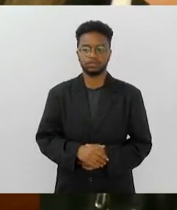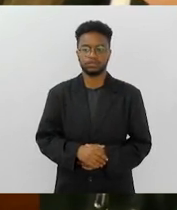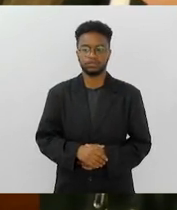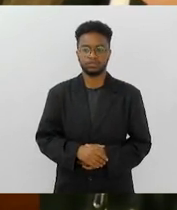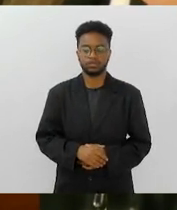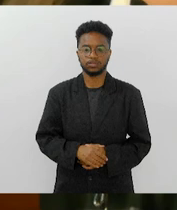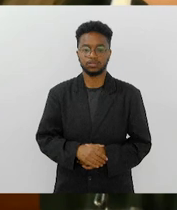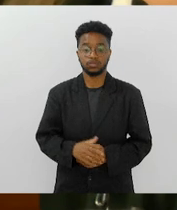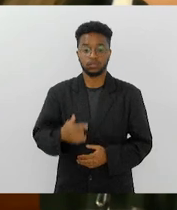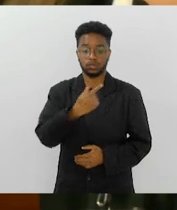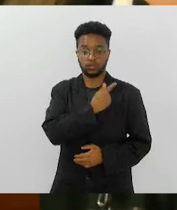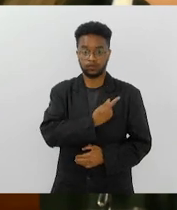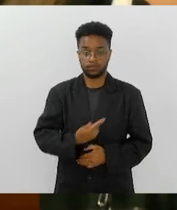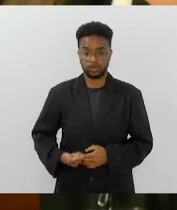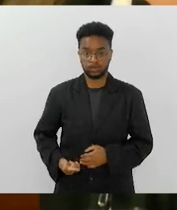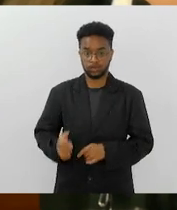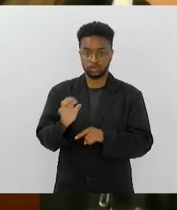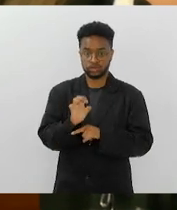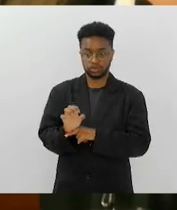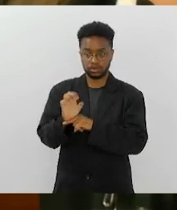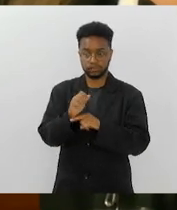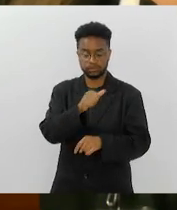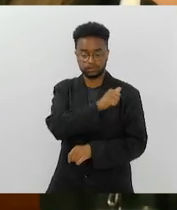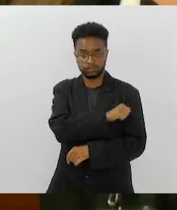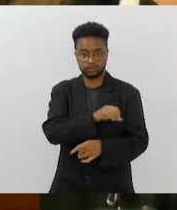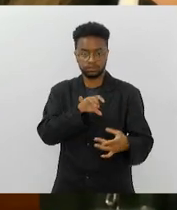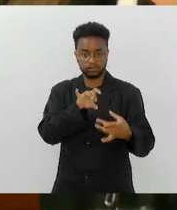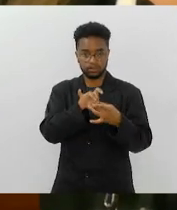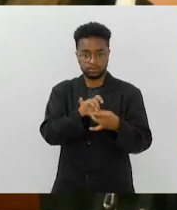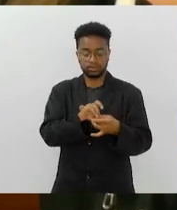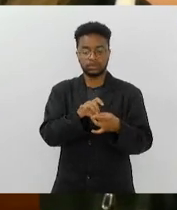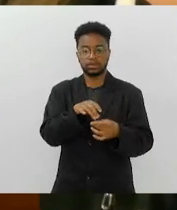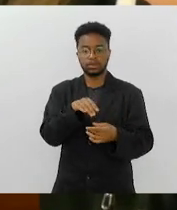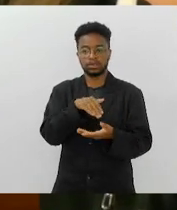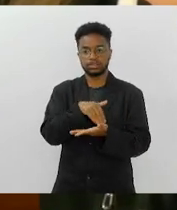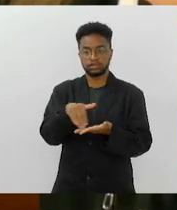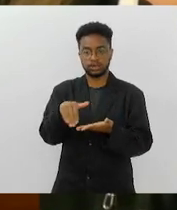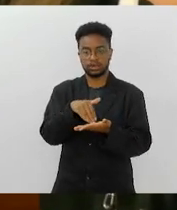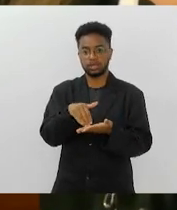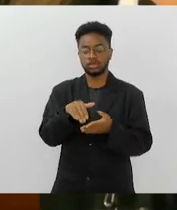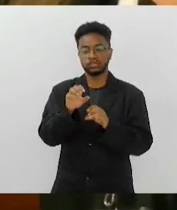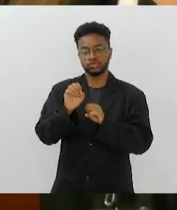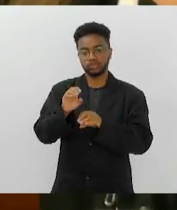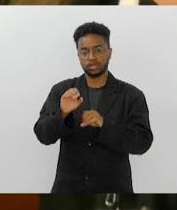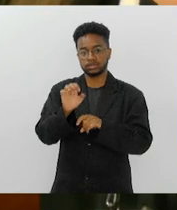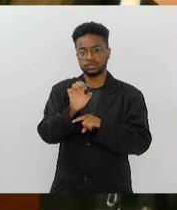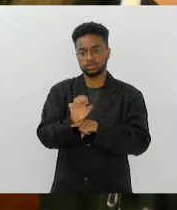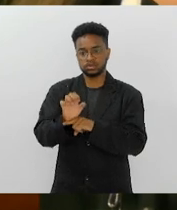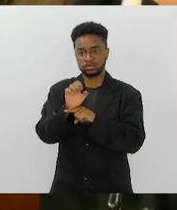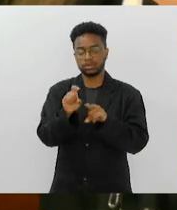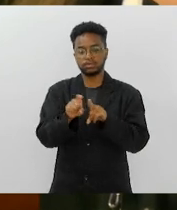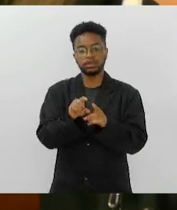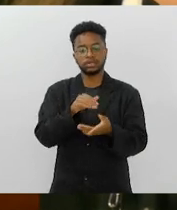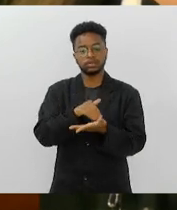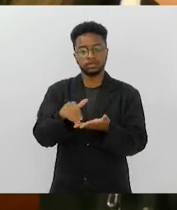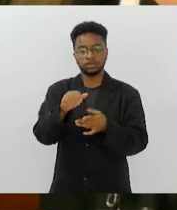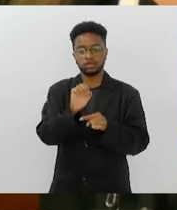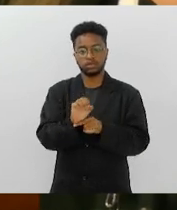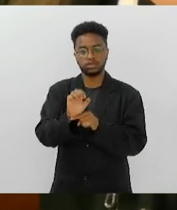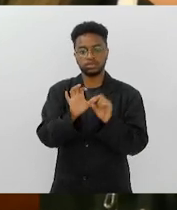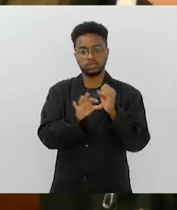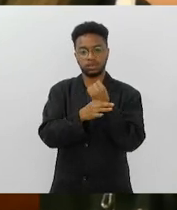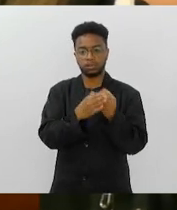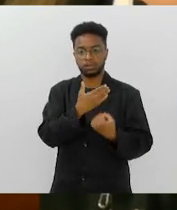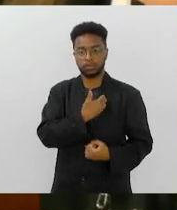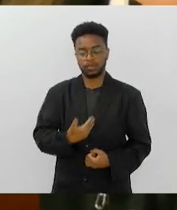O Governo do Estado do Rio de Janeiro, em parceria com a Secretaria de Estado de Educação e a Secretaria de Estado de Segurança Pública,